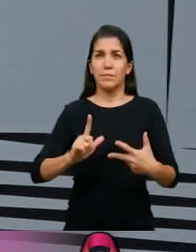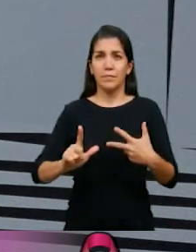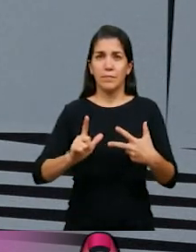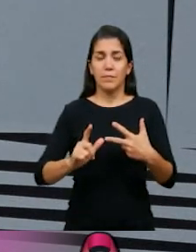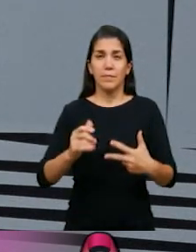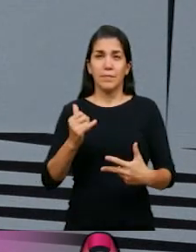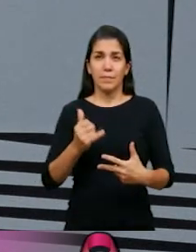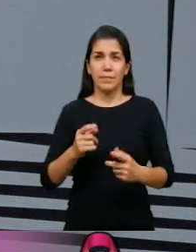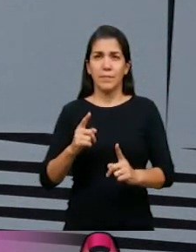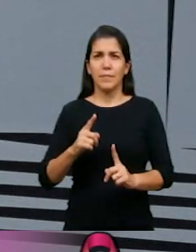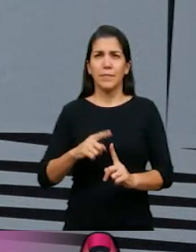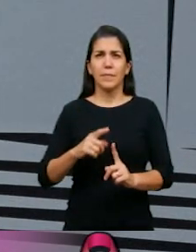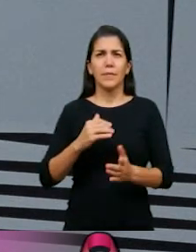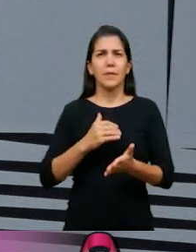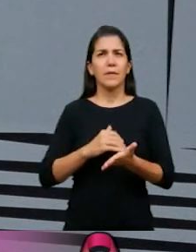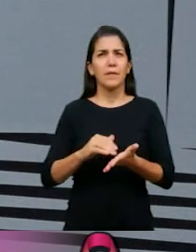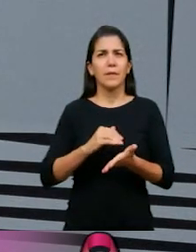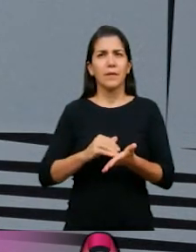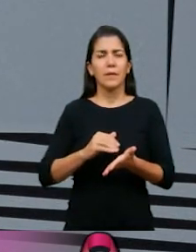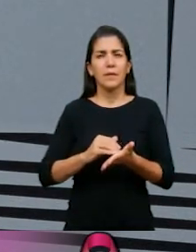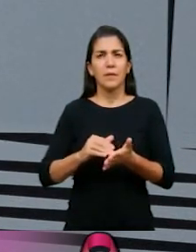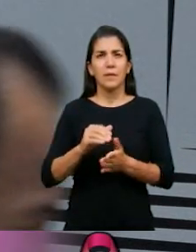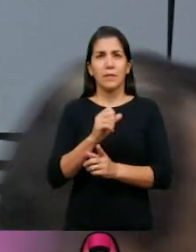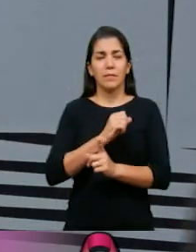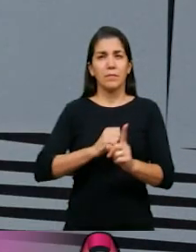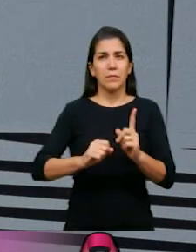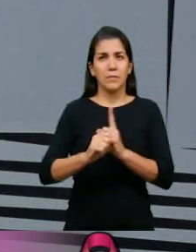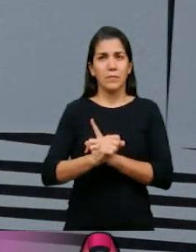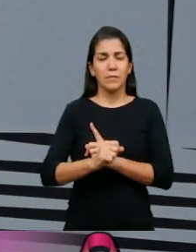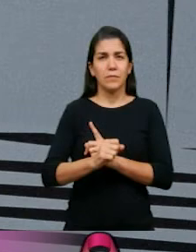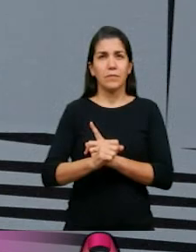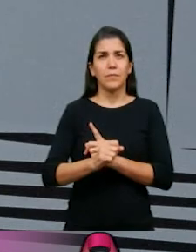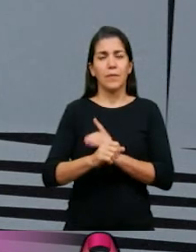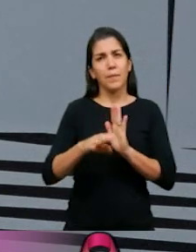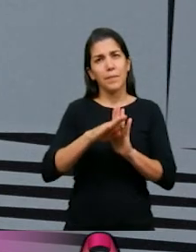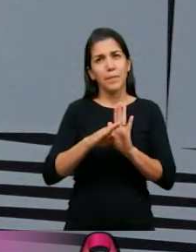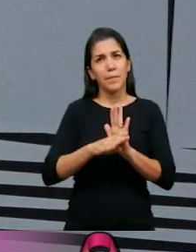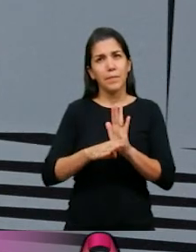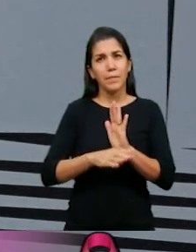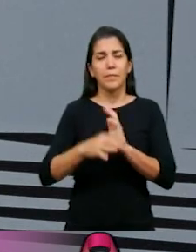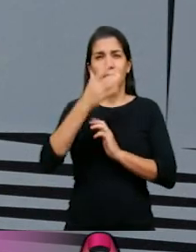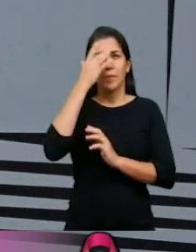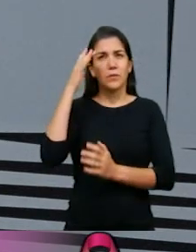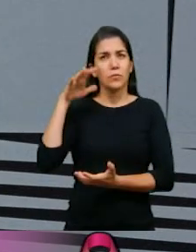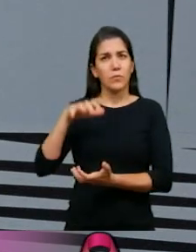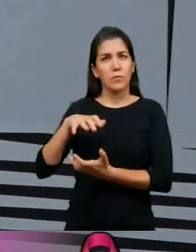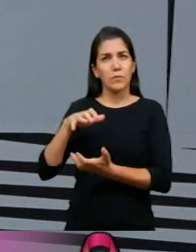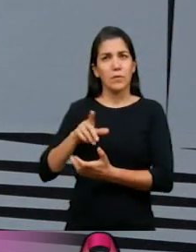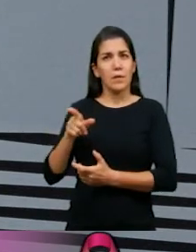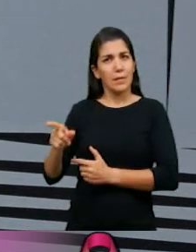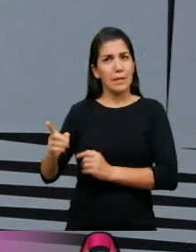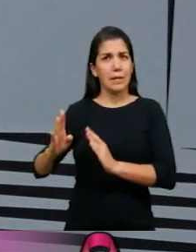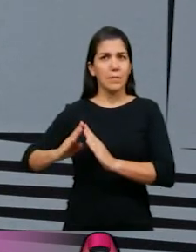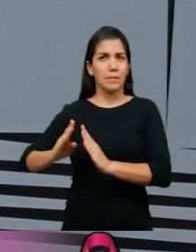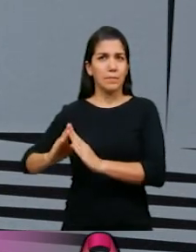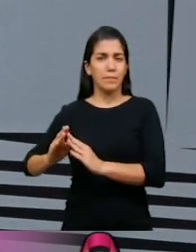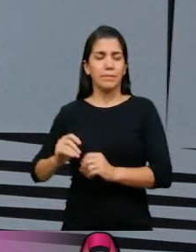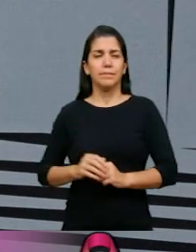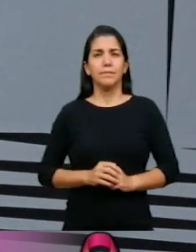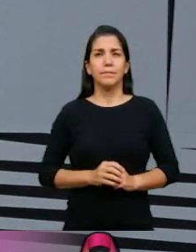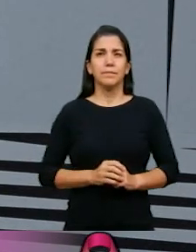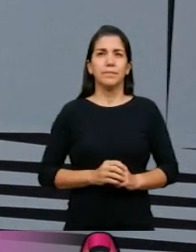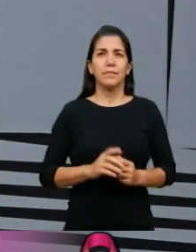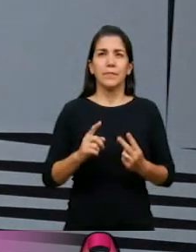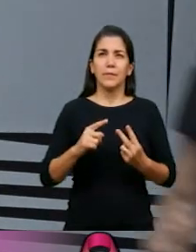legislativo. 1. A Secretaria Municipal de Assistência Social já possui cadastro do idoso que ocuparão essas moradias?